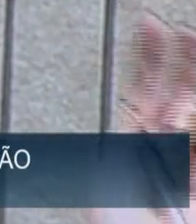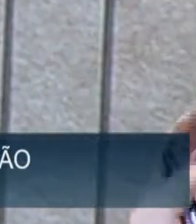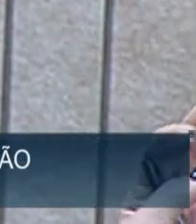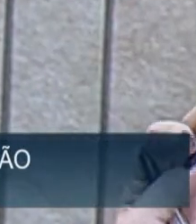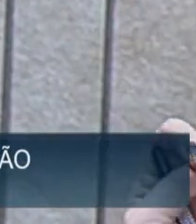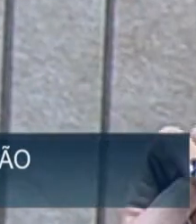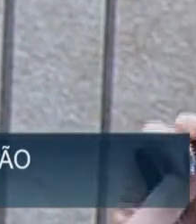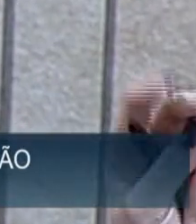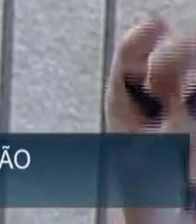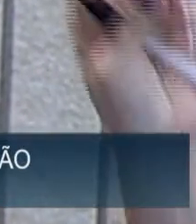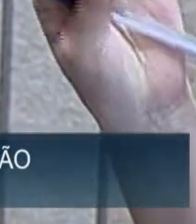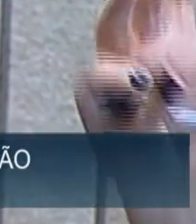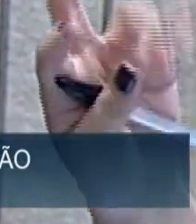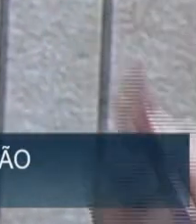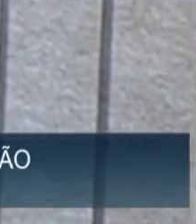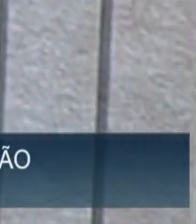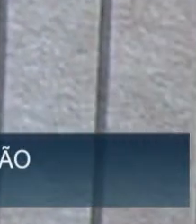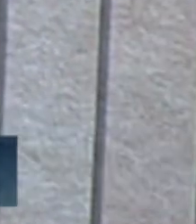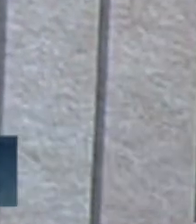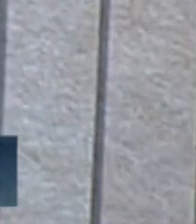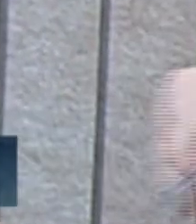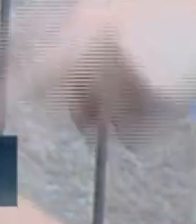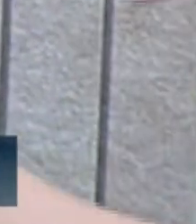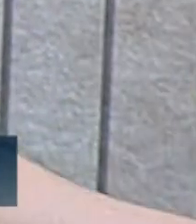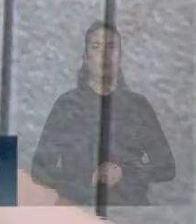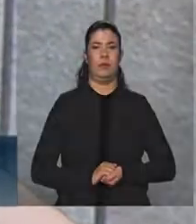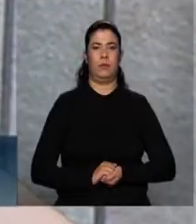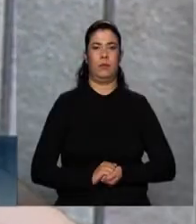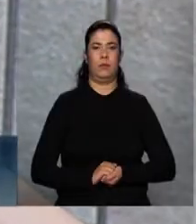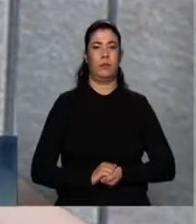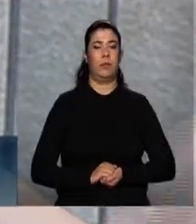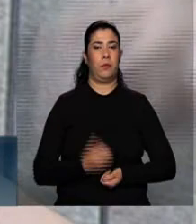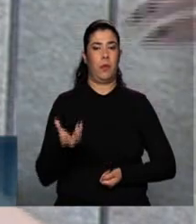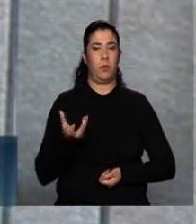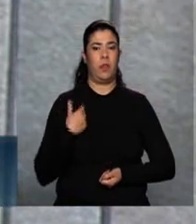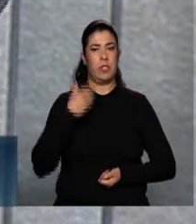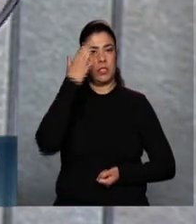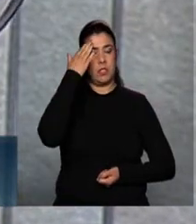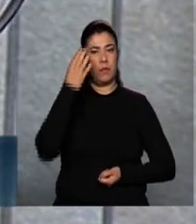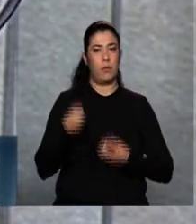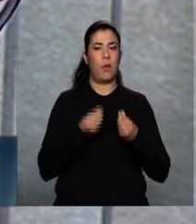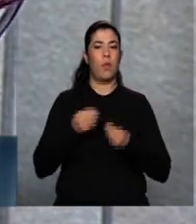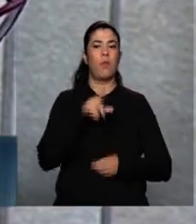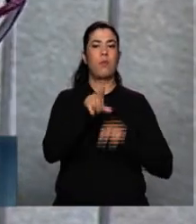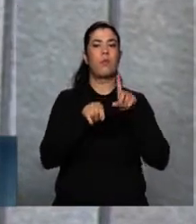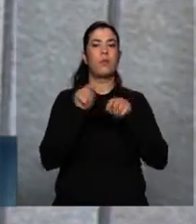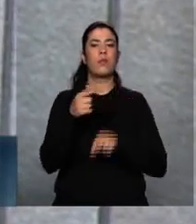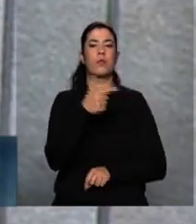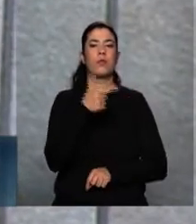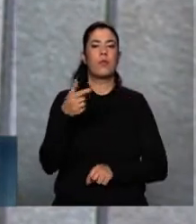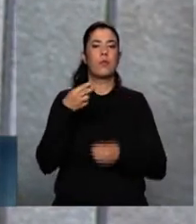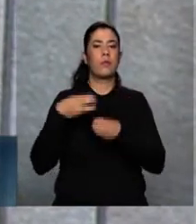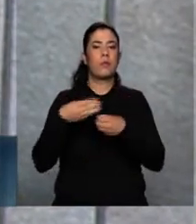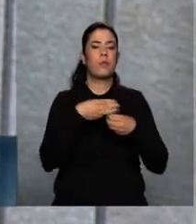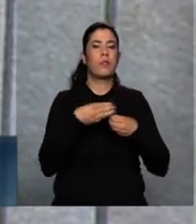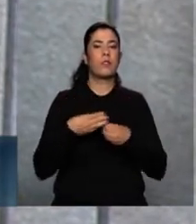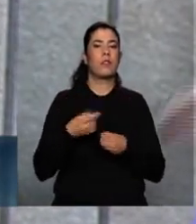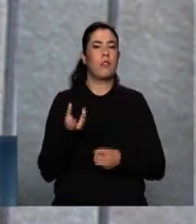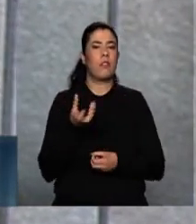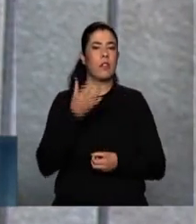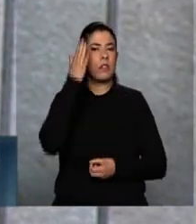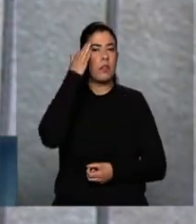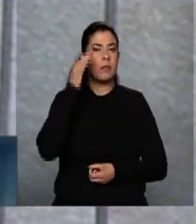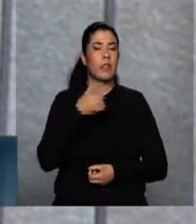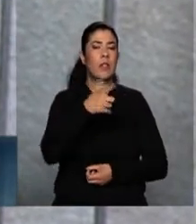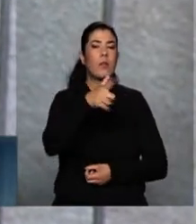como que foram selecionadas os 22 municípios, se foi durante o Mais Médicos. E, não sei, eu pressuponho que deve haver